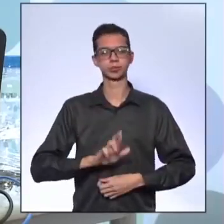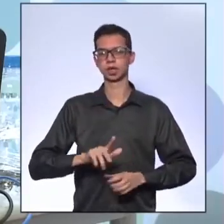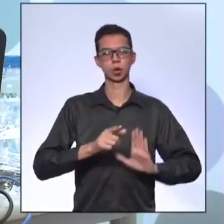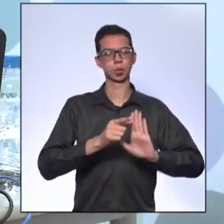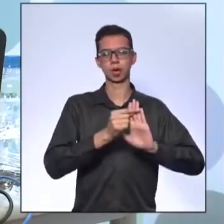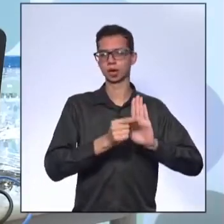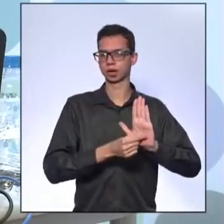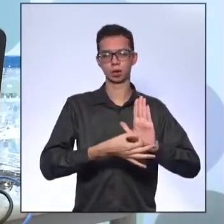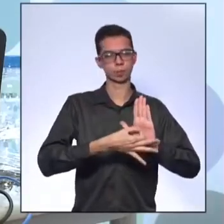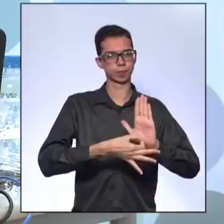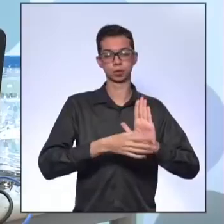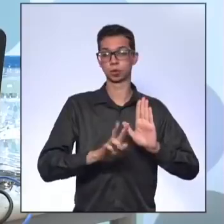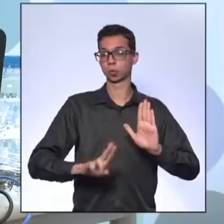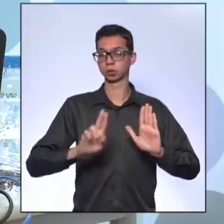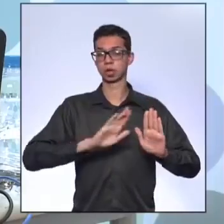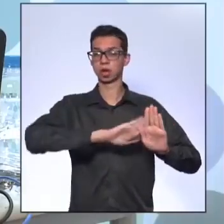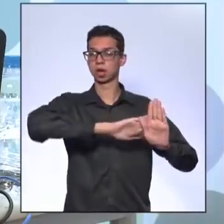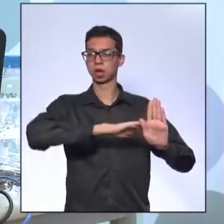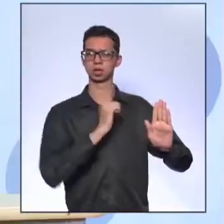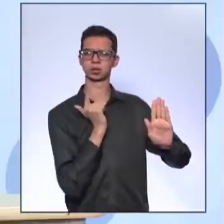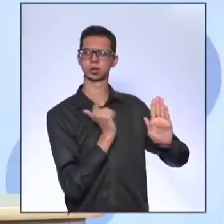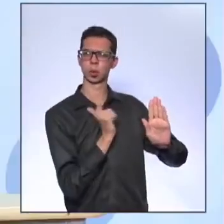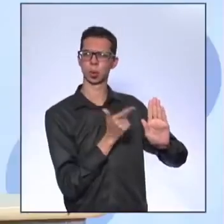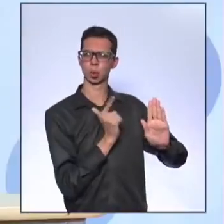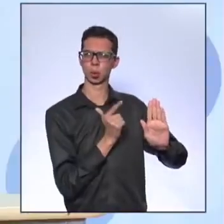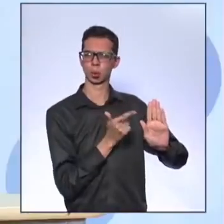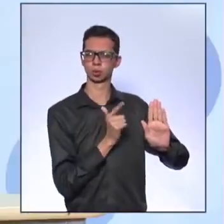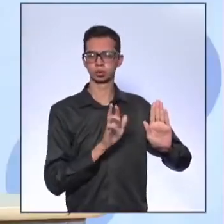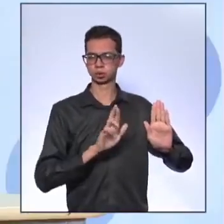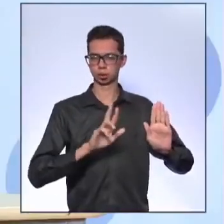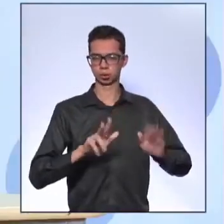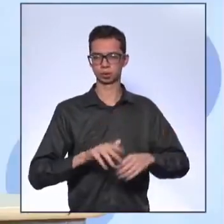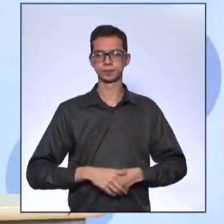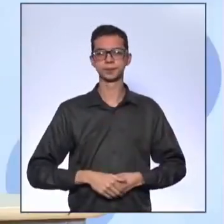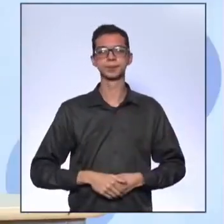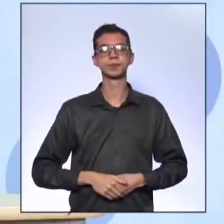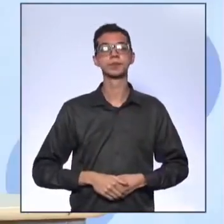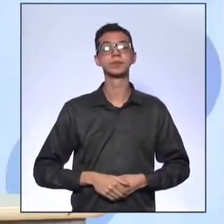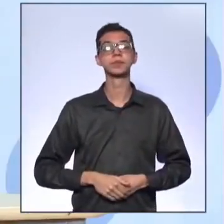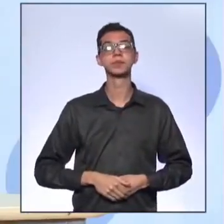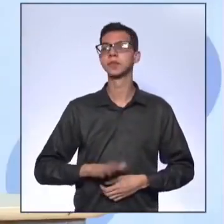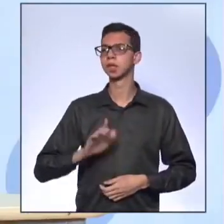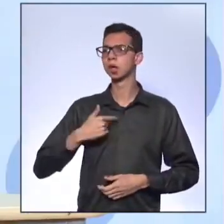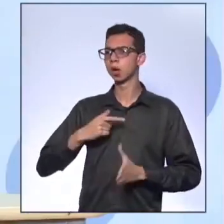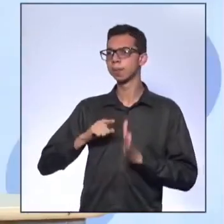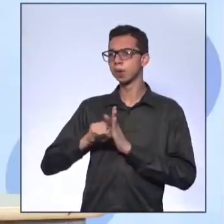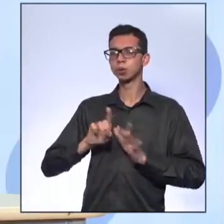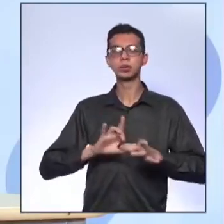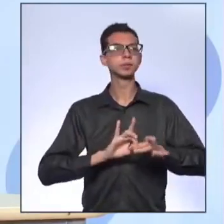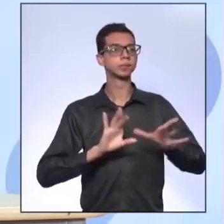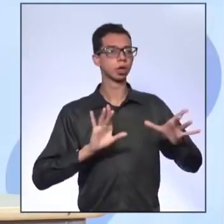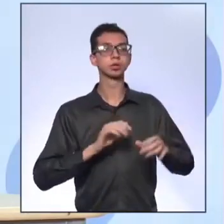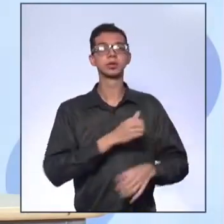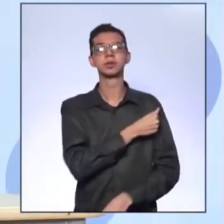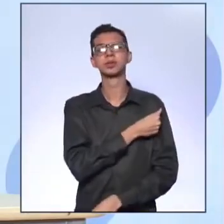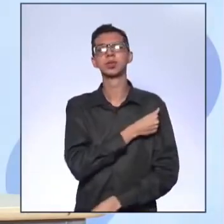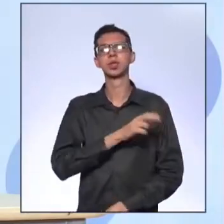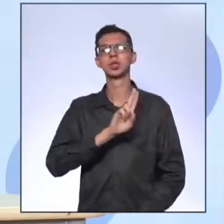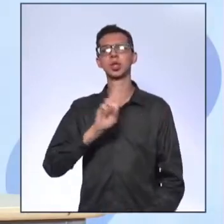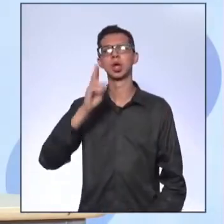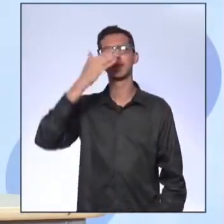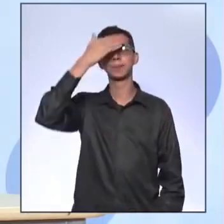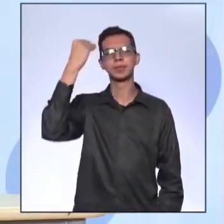opinião usar a ironia. Posso perguntar uma coisa, professora? Pode. O aluno perguntou aqui uma dúvida. Eu tentei buscar o nome dele aqui no chat, mas perdão,